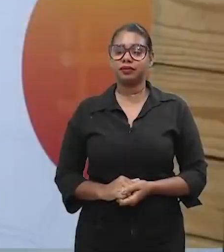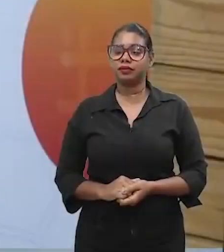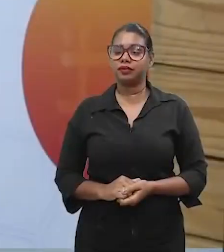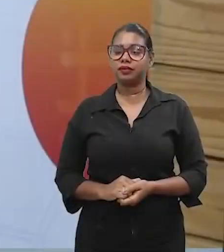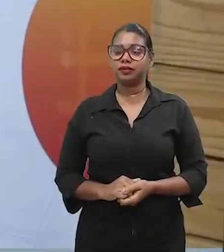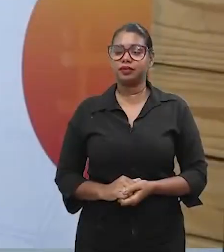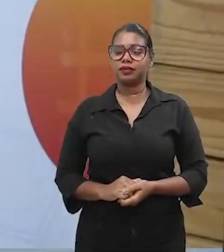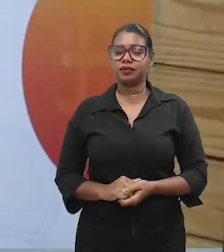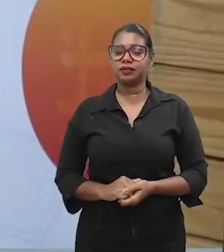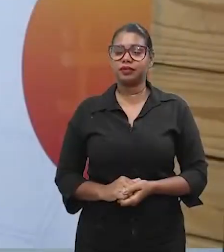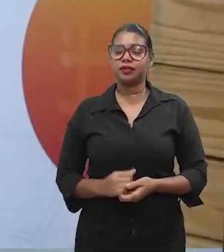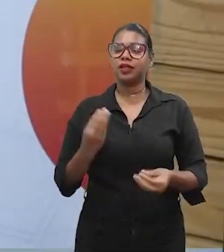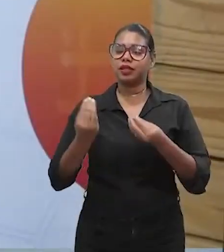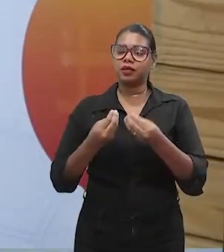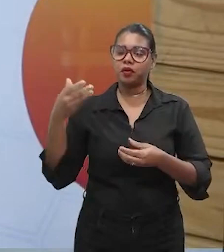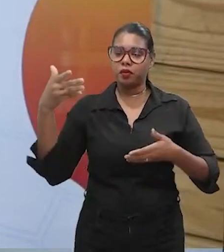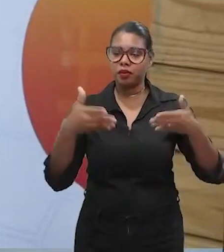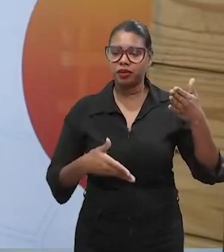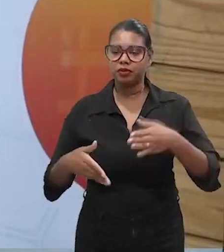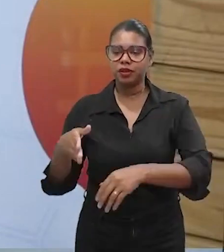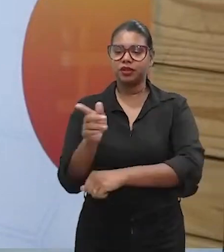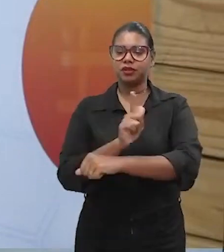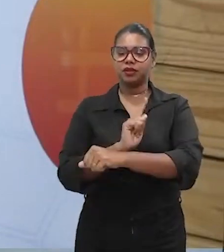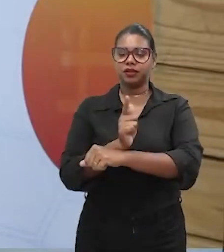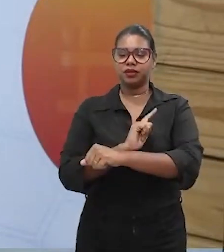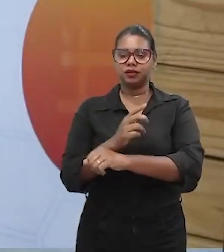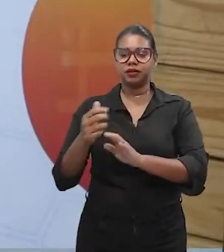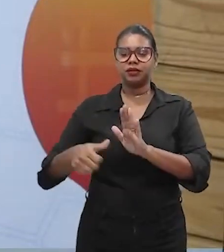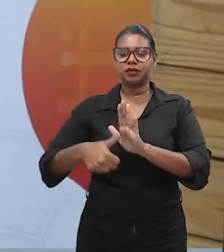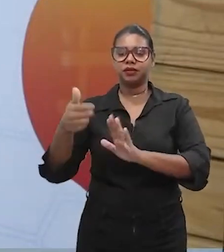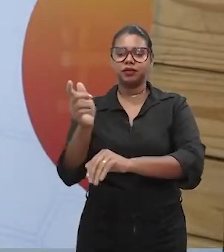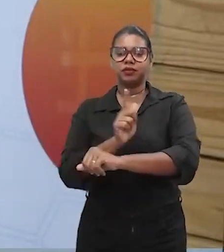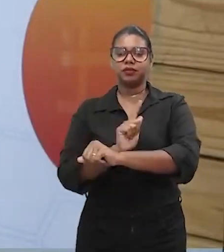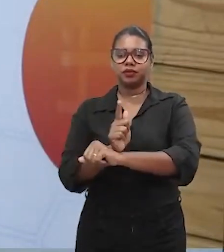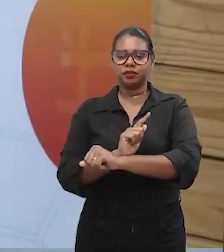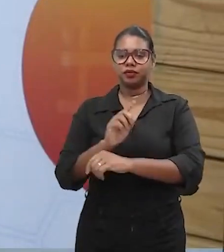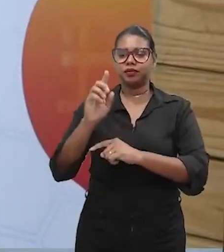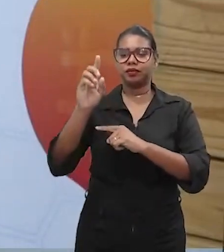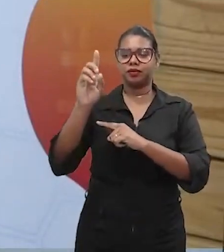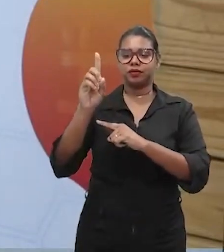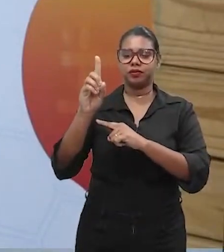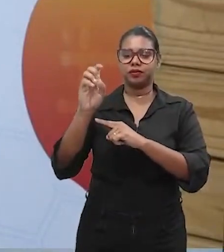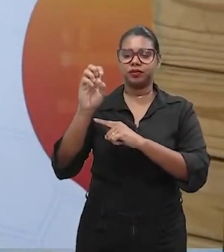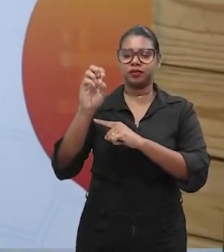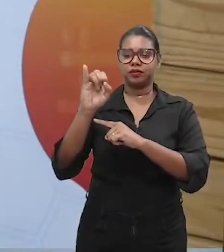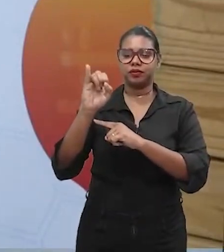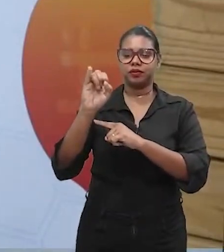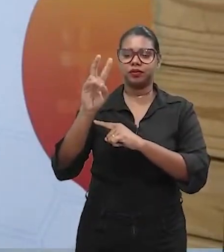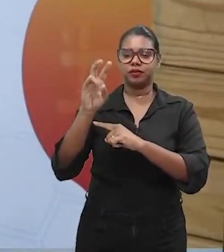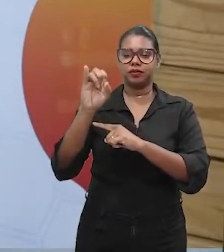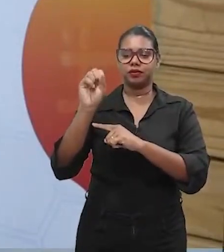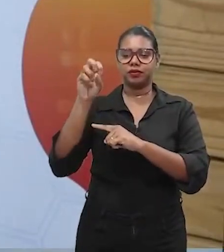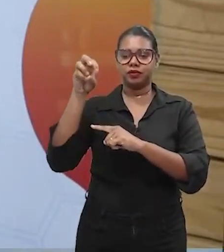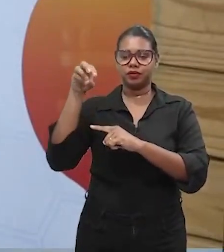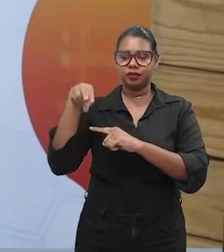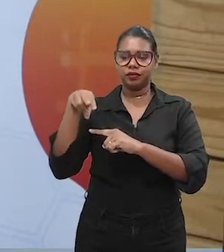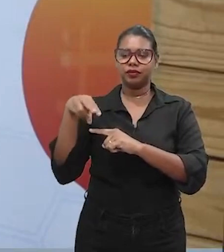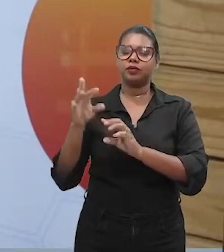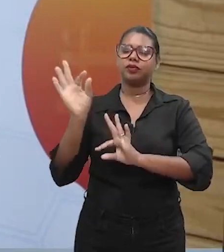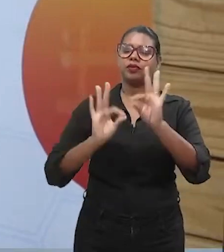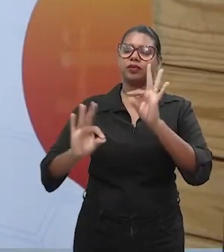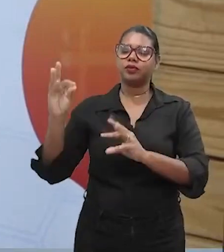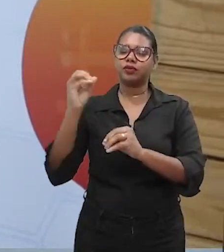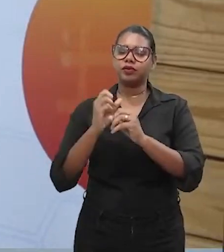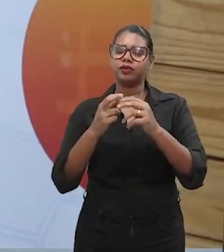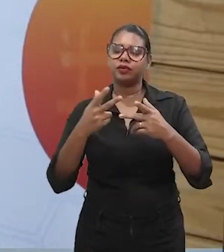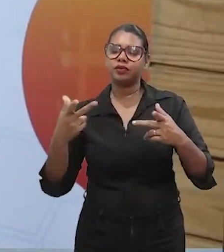como participação em sua gestão primordial o nosso gestor Davidson Ricardo, que é ele que coordena e direciona